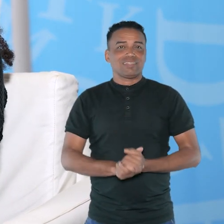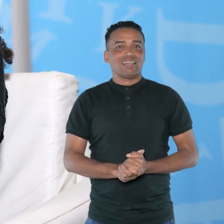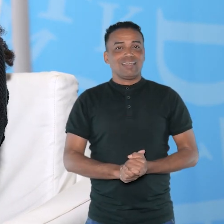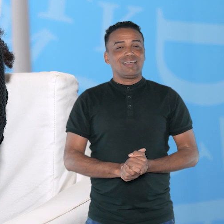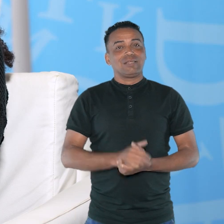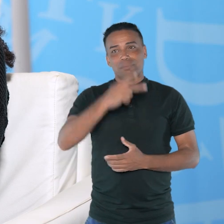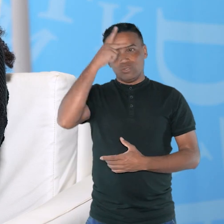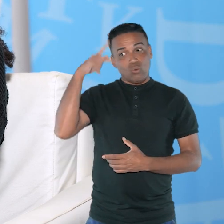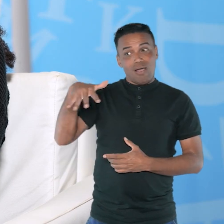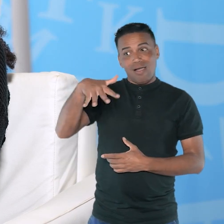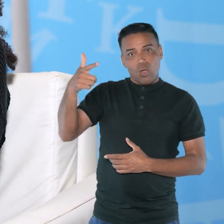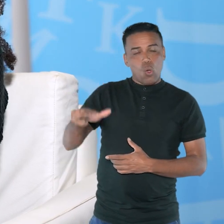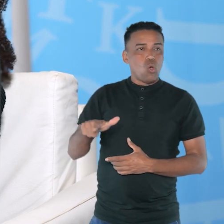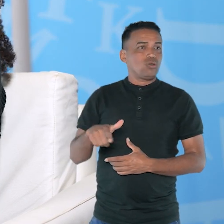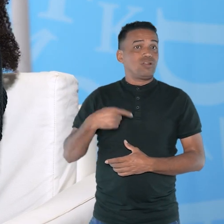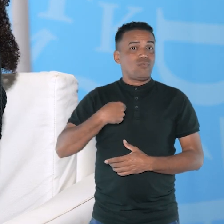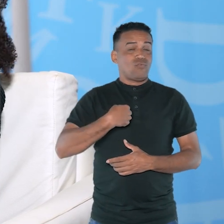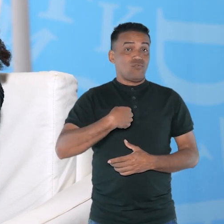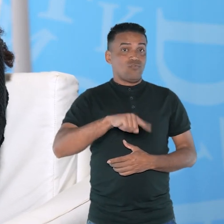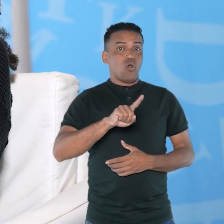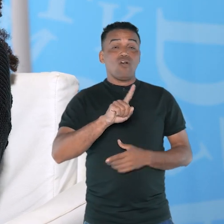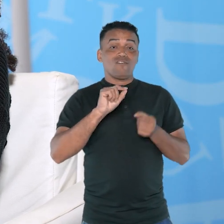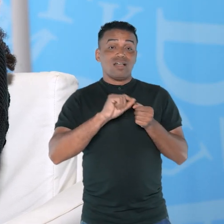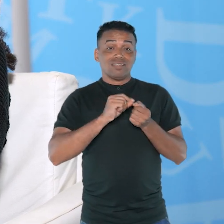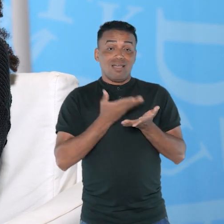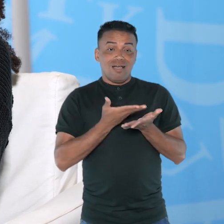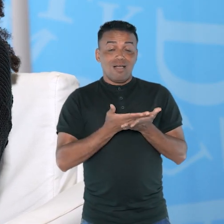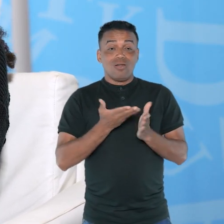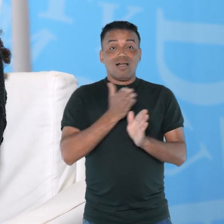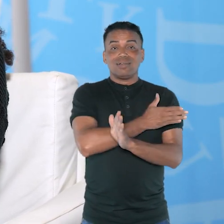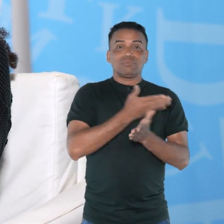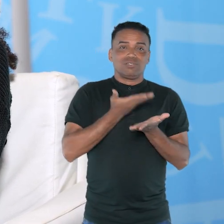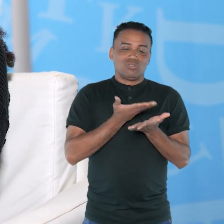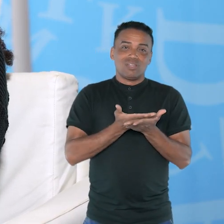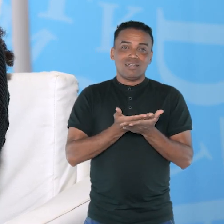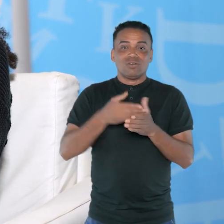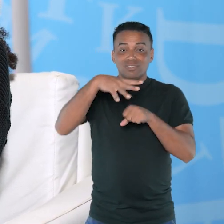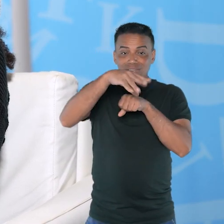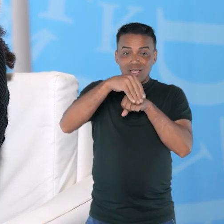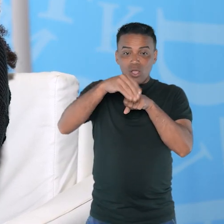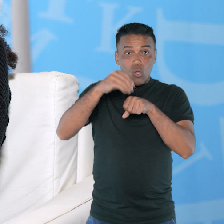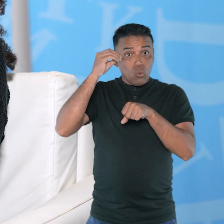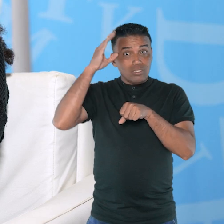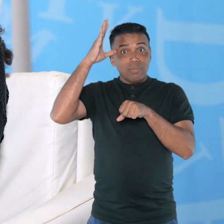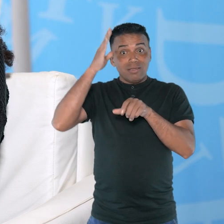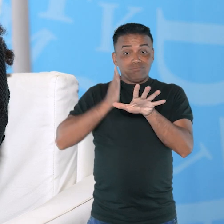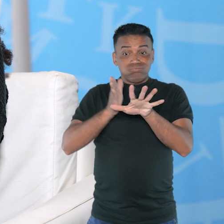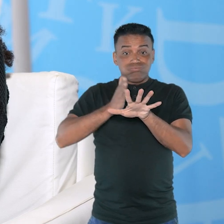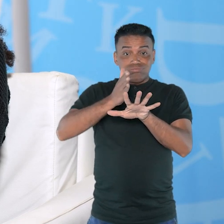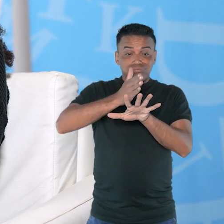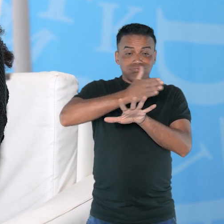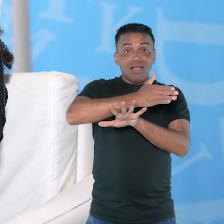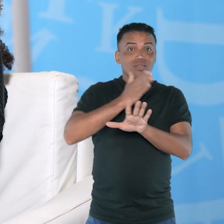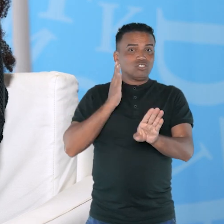pessoal de outras áreas, gente, quando eu vou fazer uma aula, eu tenho que estudar antes. E isso te leva a conhecer outras coisas, e eu descobri a escrita